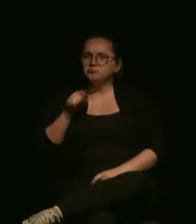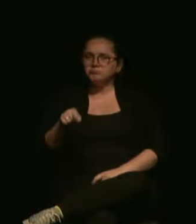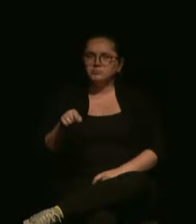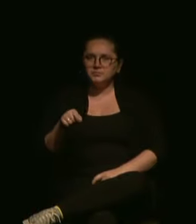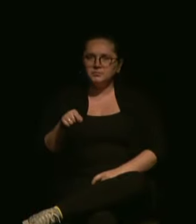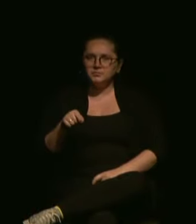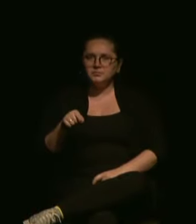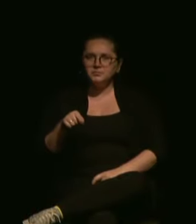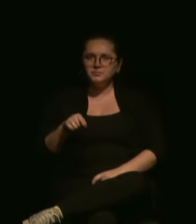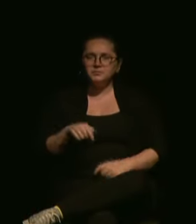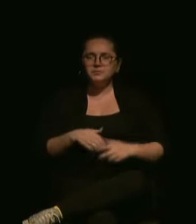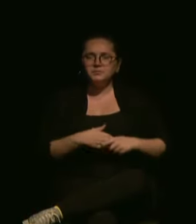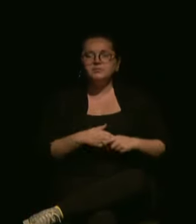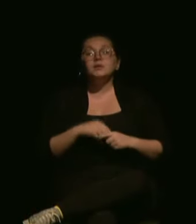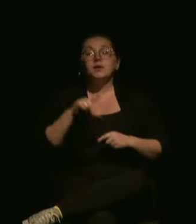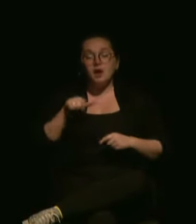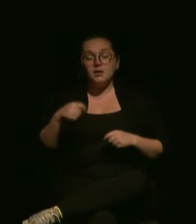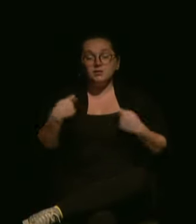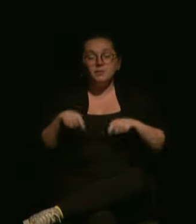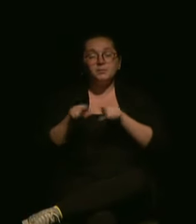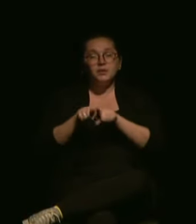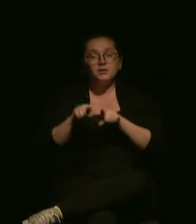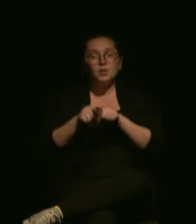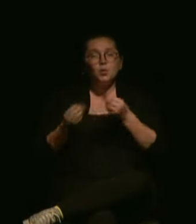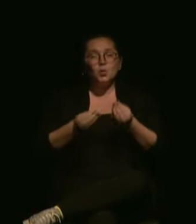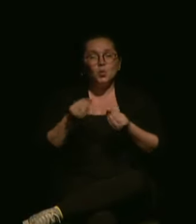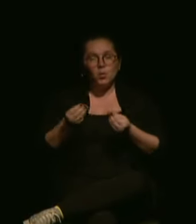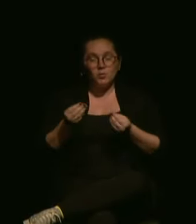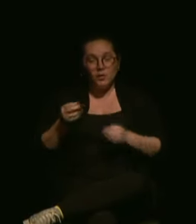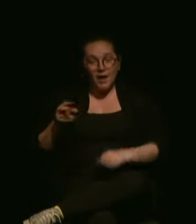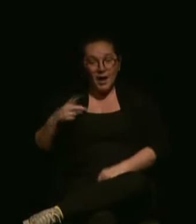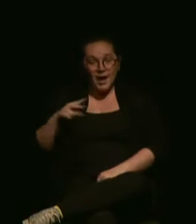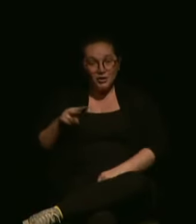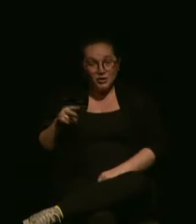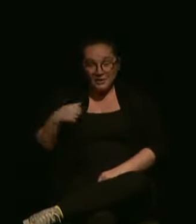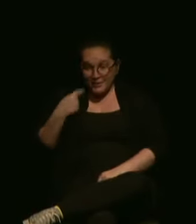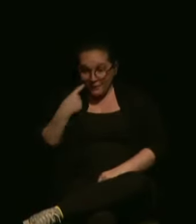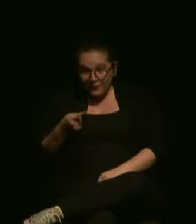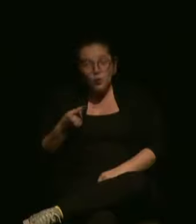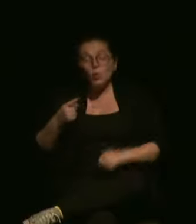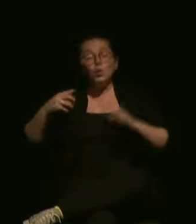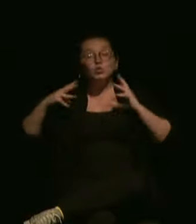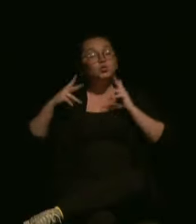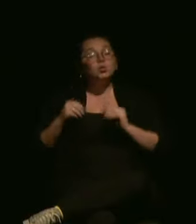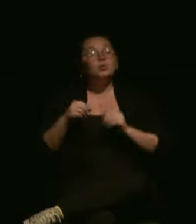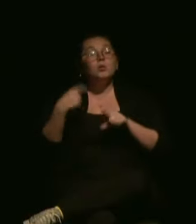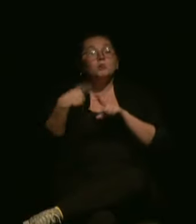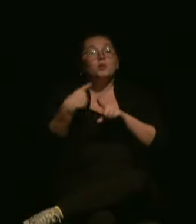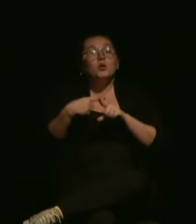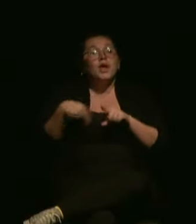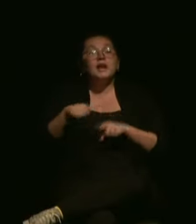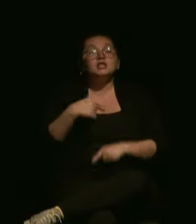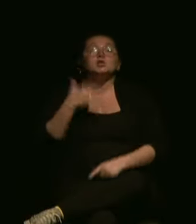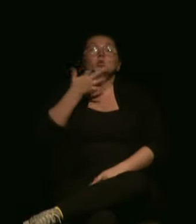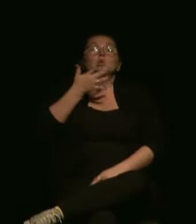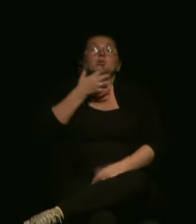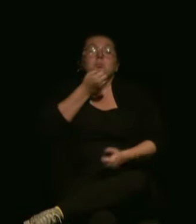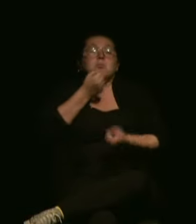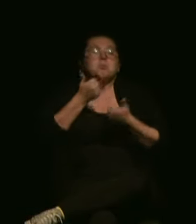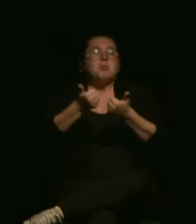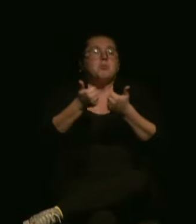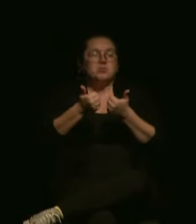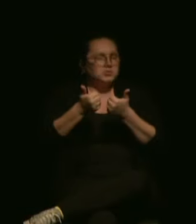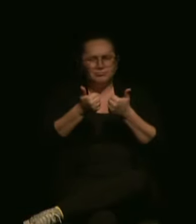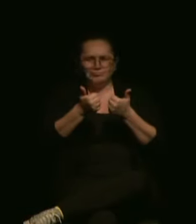aqui é o seguinte. A gente come. Essas coisas agora, por que come? A gente come essas coisas todas não é porque a gente acha bom e nem gosta.